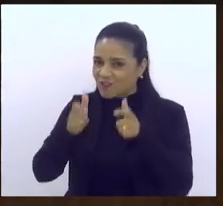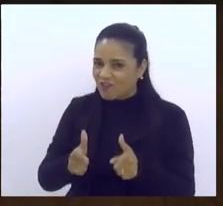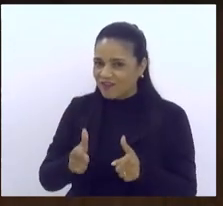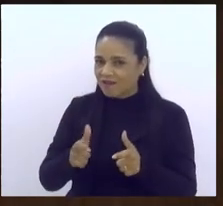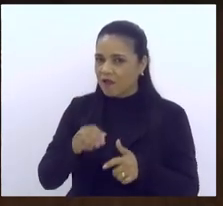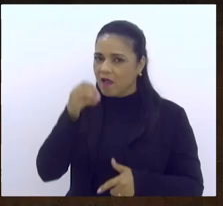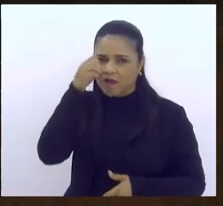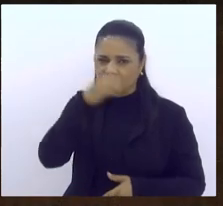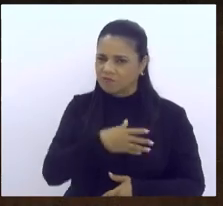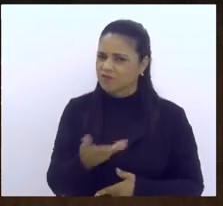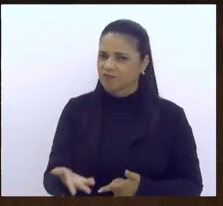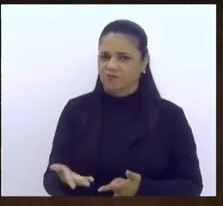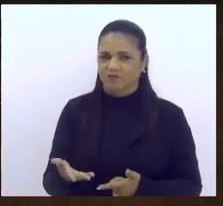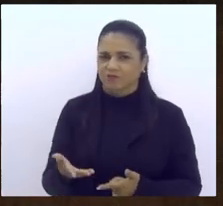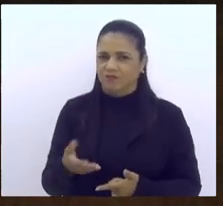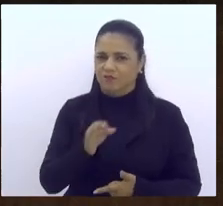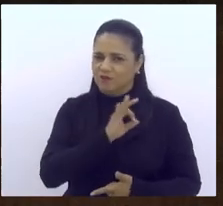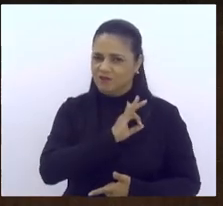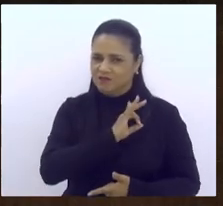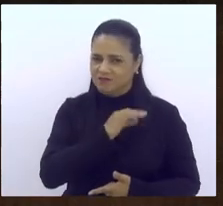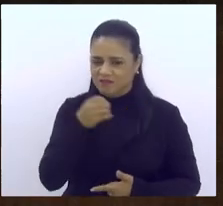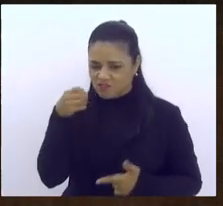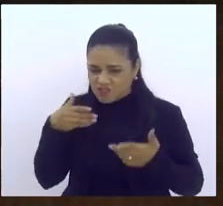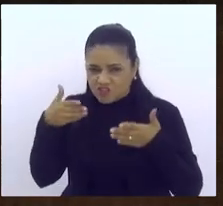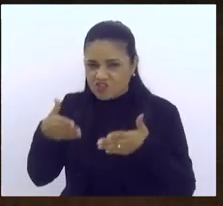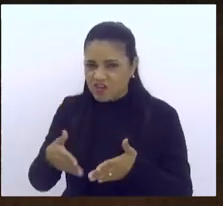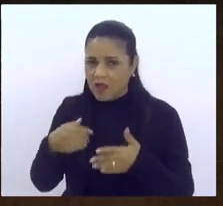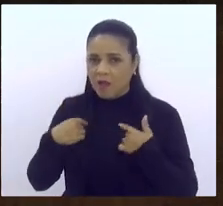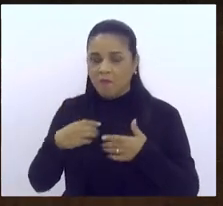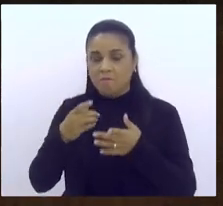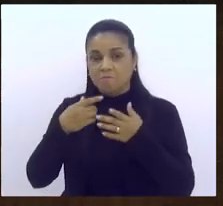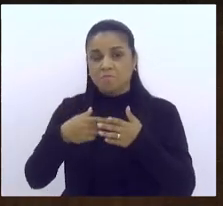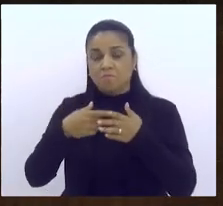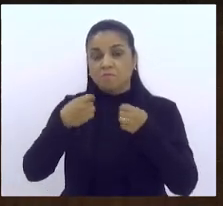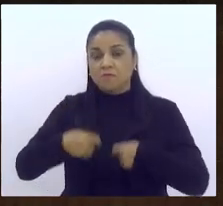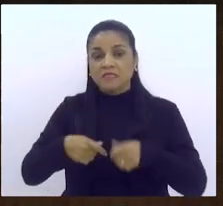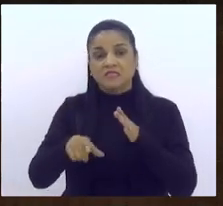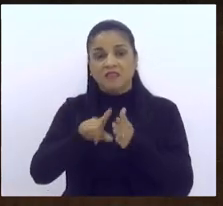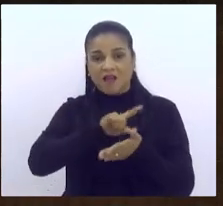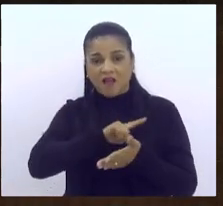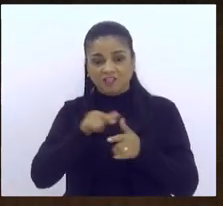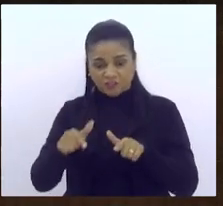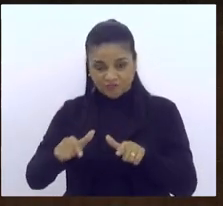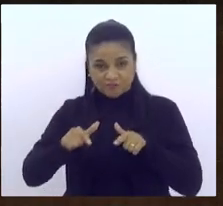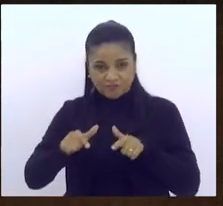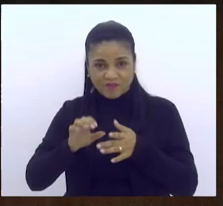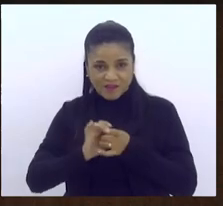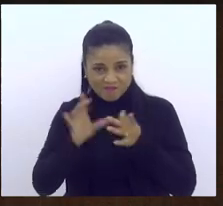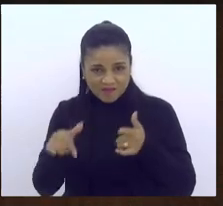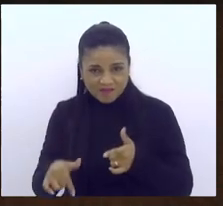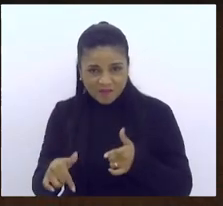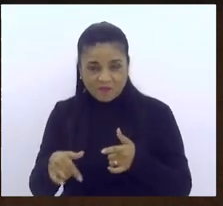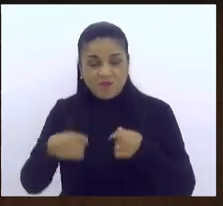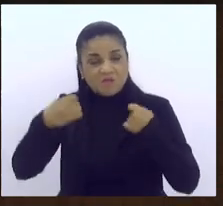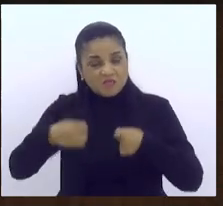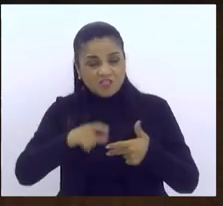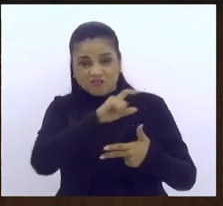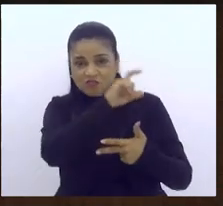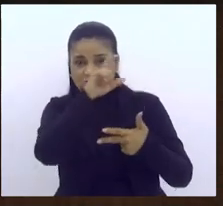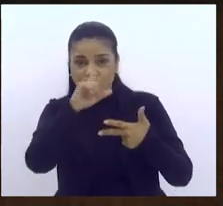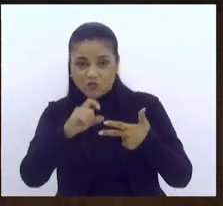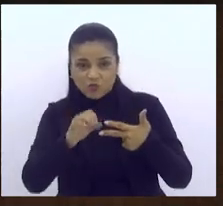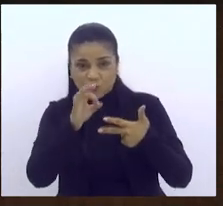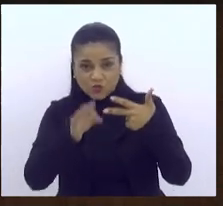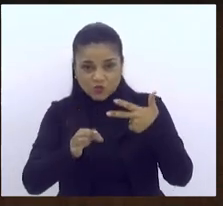absurdo. Não vai funcionar em lugar nenhum. Portanto, é necessário que a gente chame o judiciário